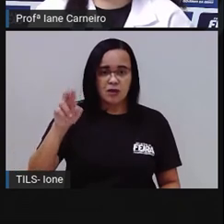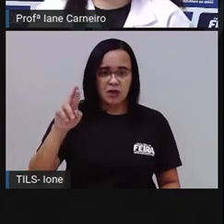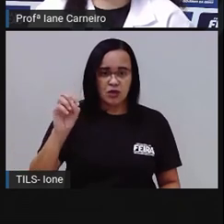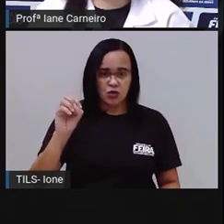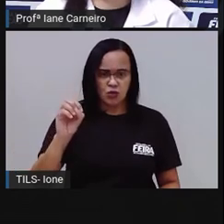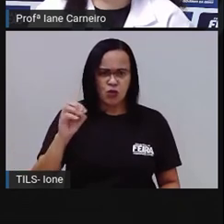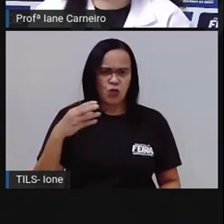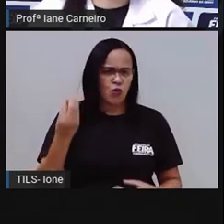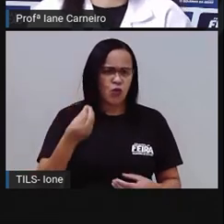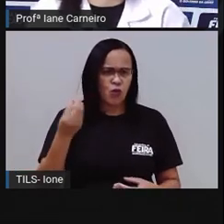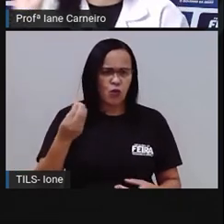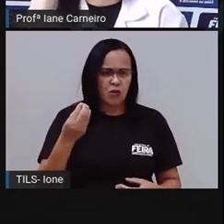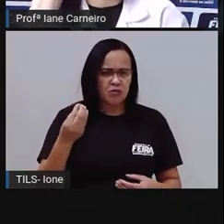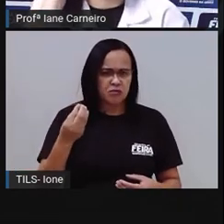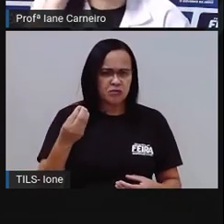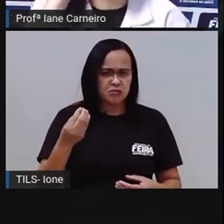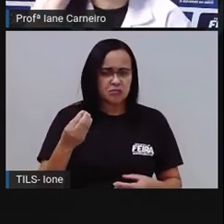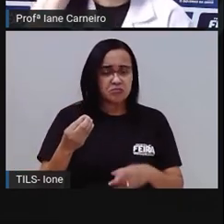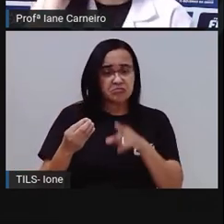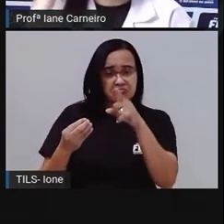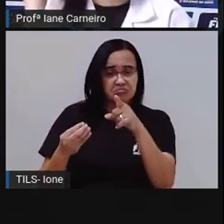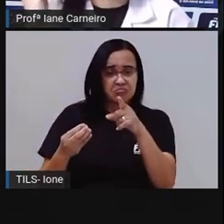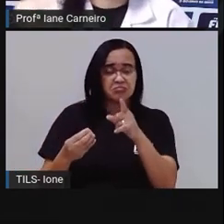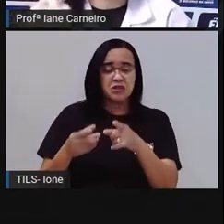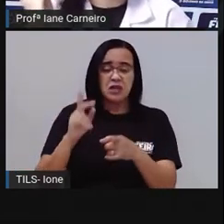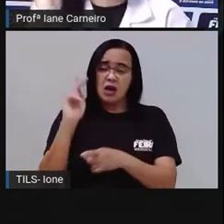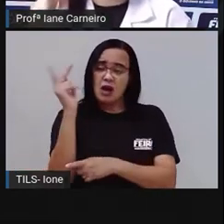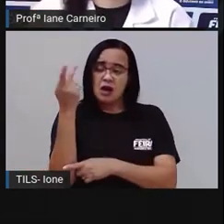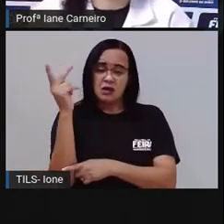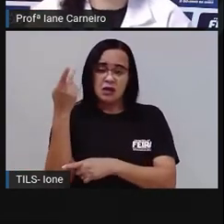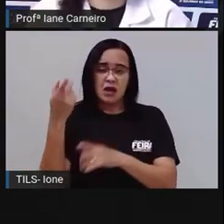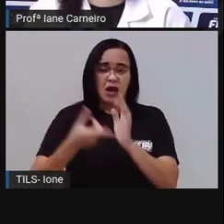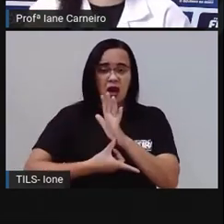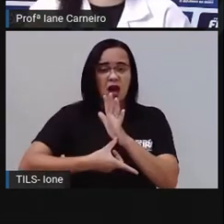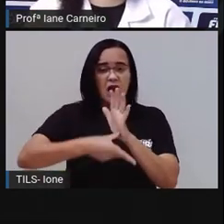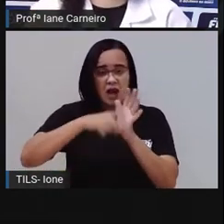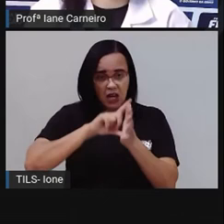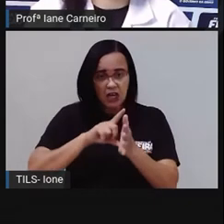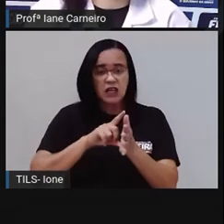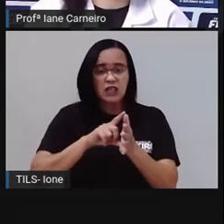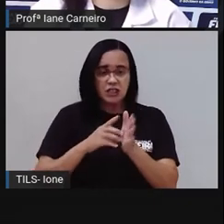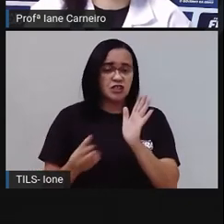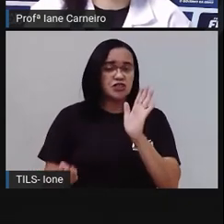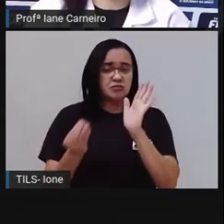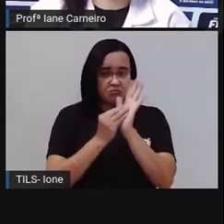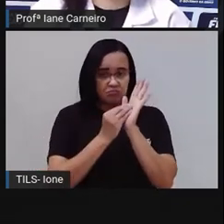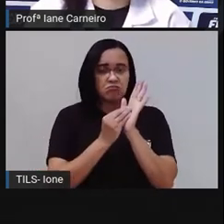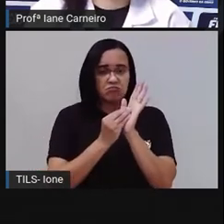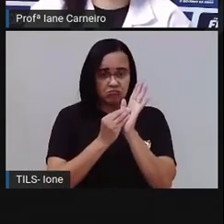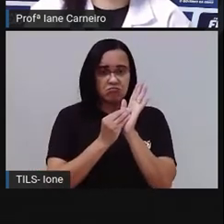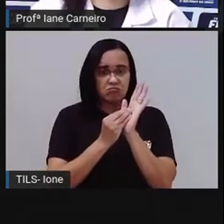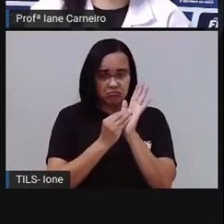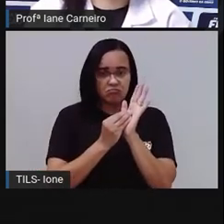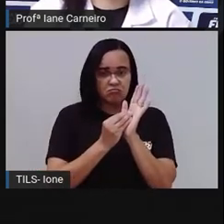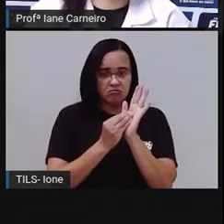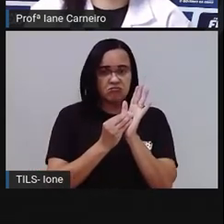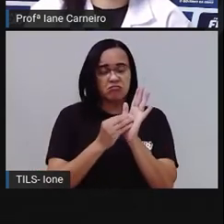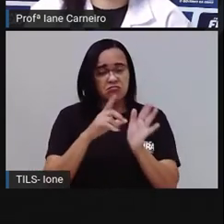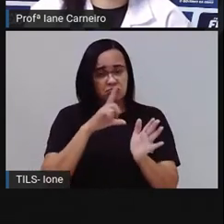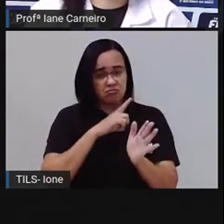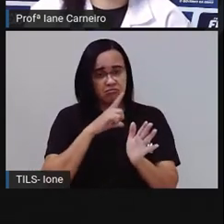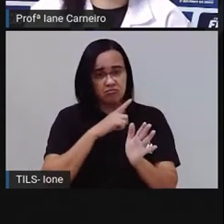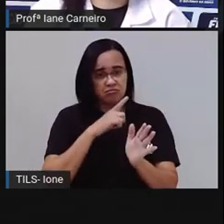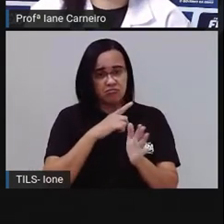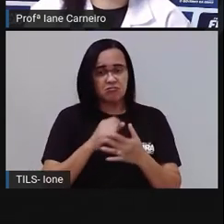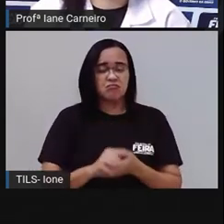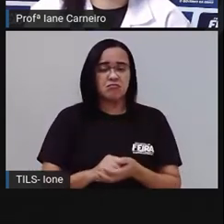a consoante H na frente da vogal, ela vai ter o som que a vogal tiver aqui, ó. Estão vendo aqui, ó? Qual